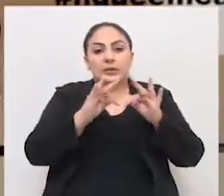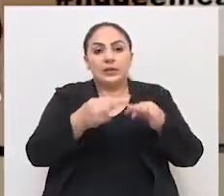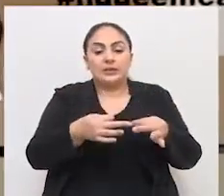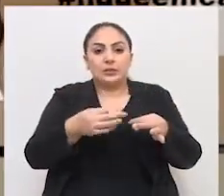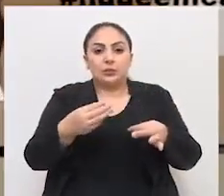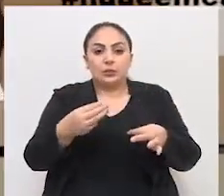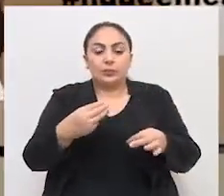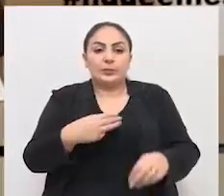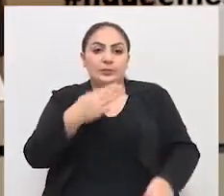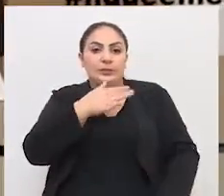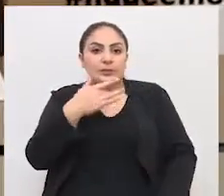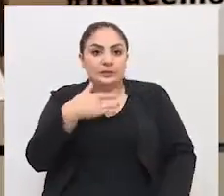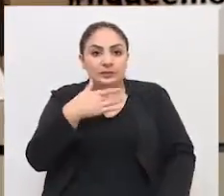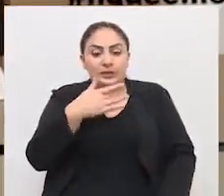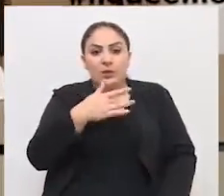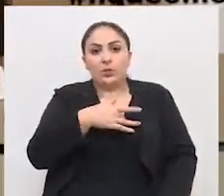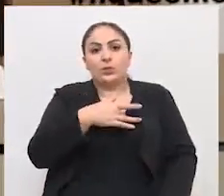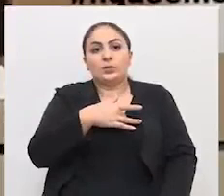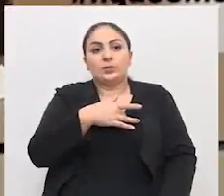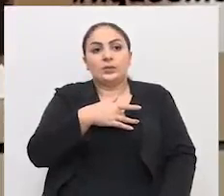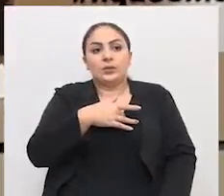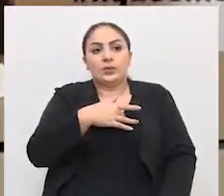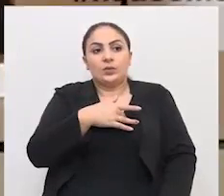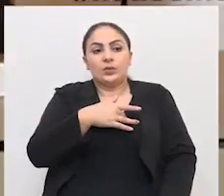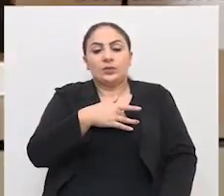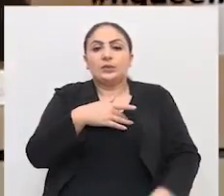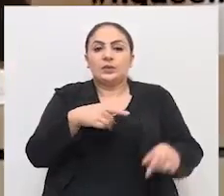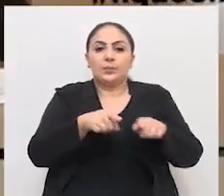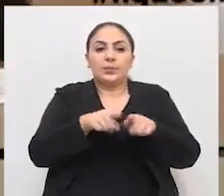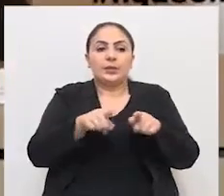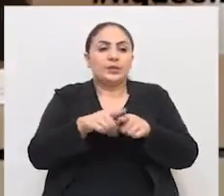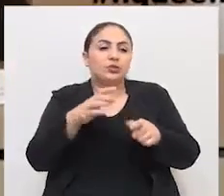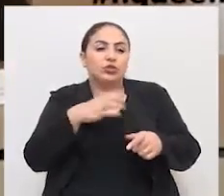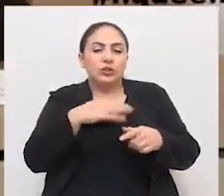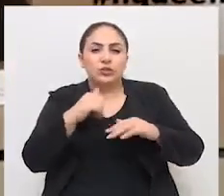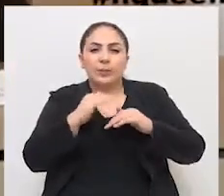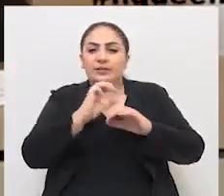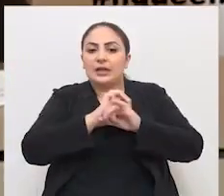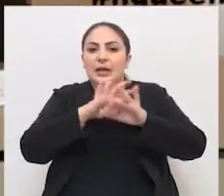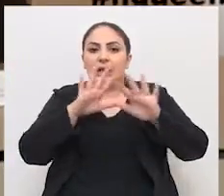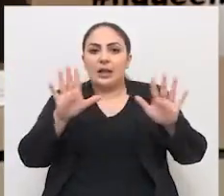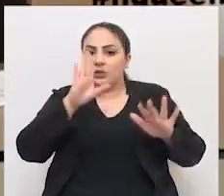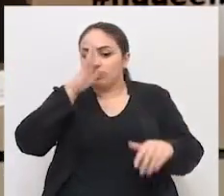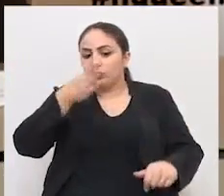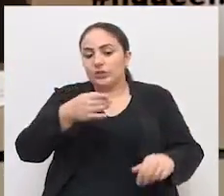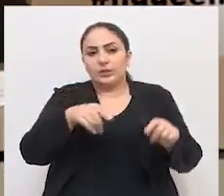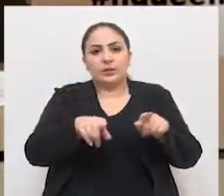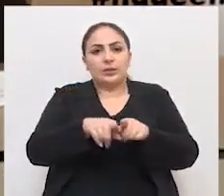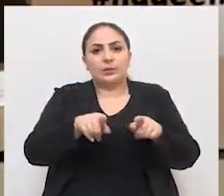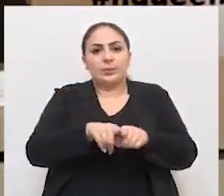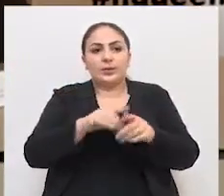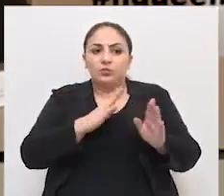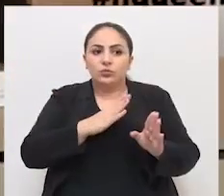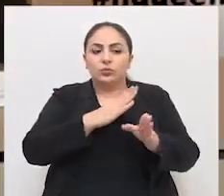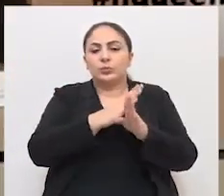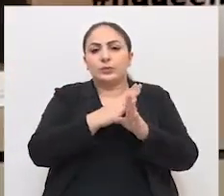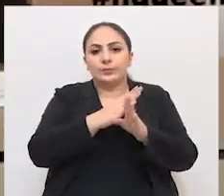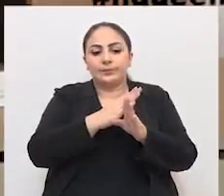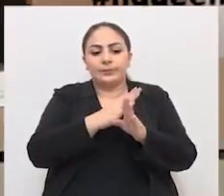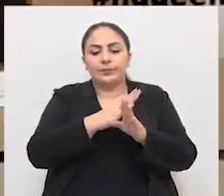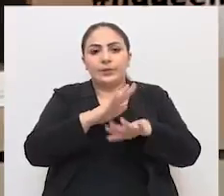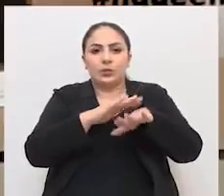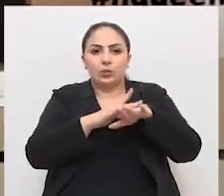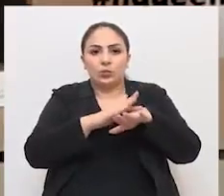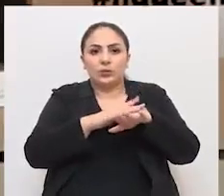técnica do Ministério da Saúde, pactuado com o CONAS e CONASEMS de forma clara e direta. O